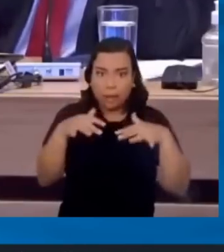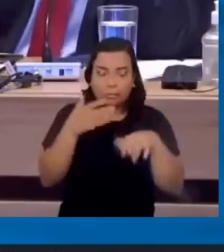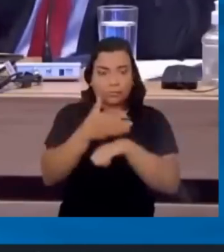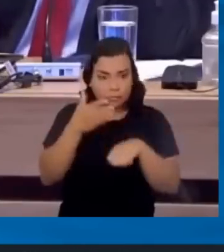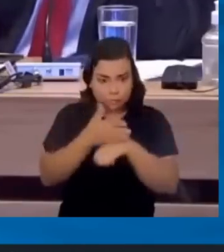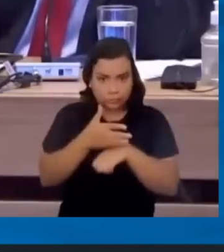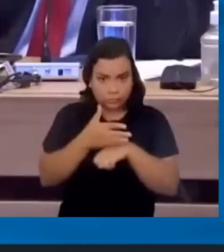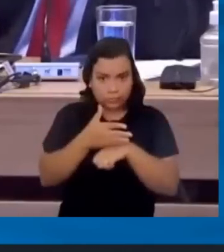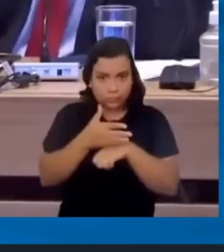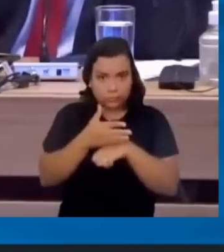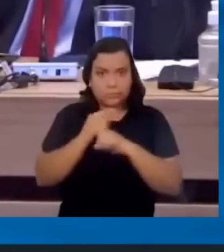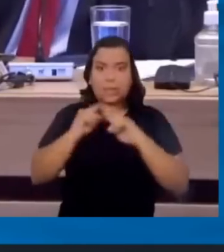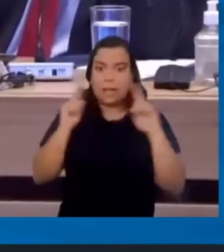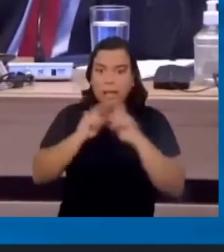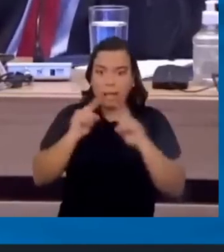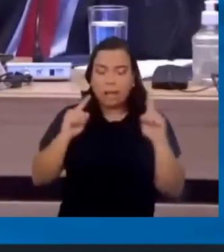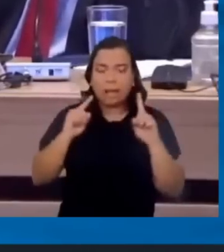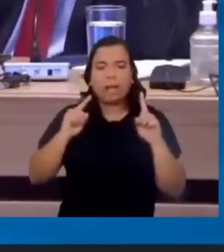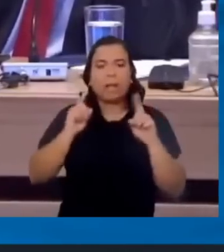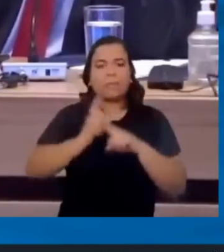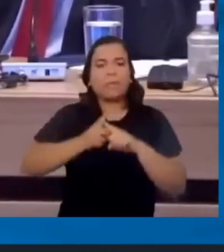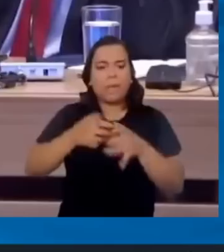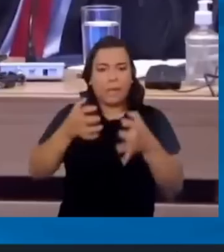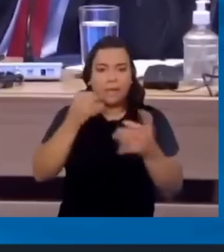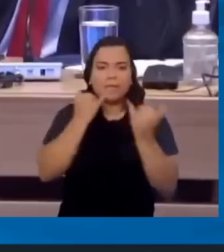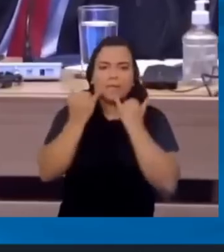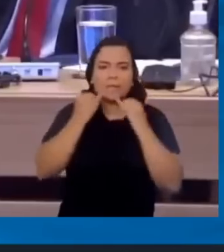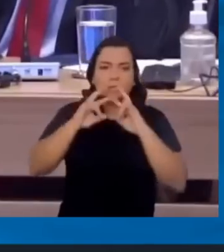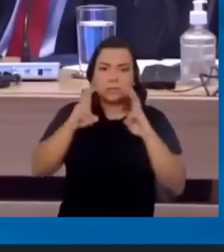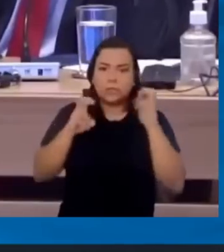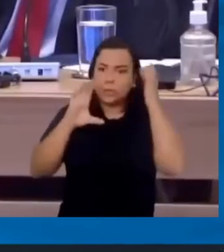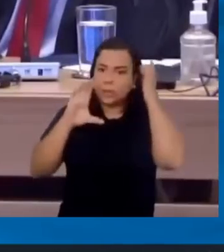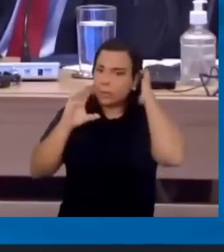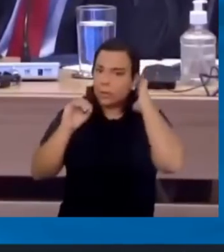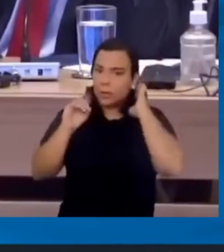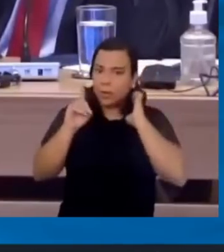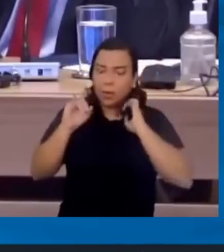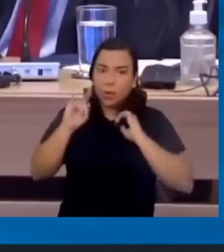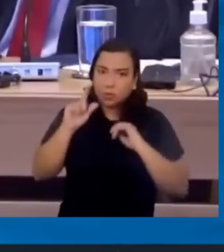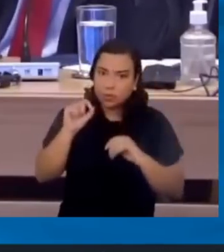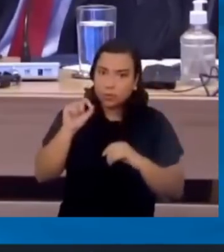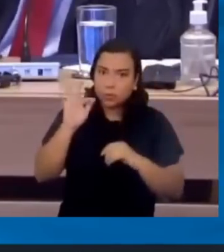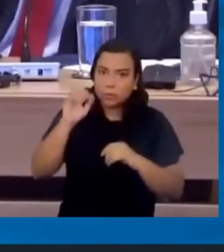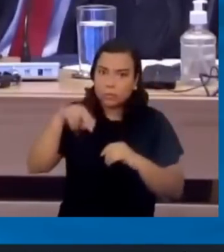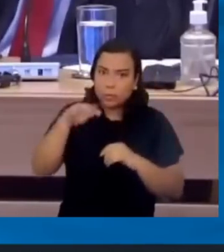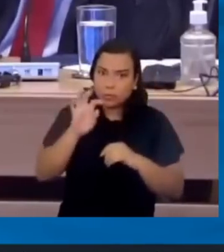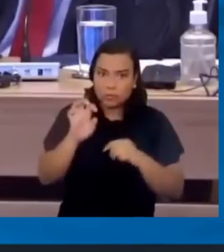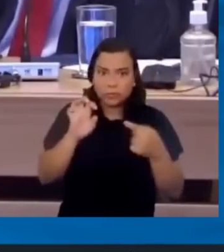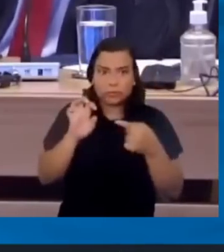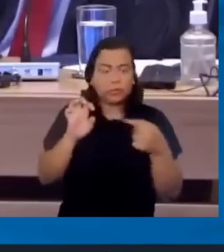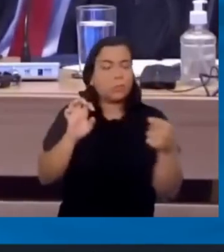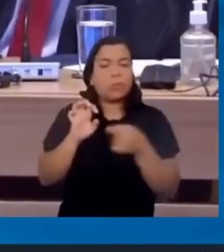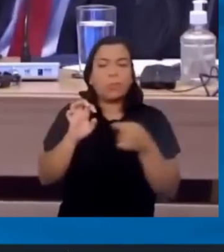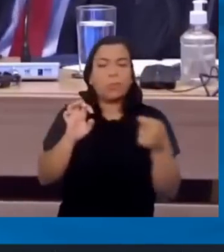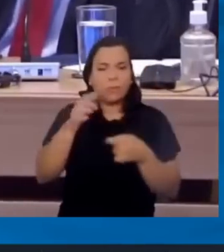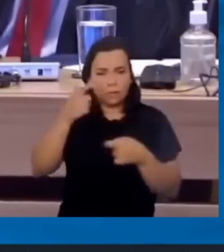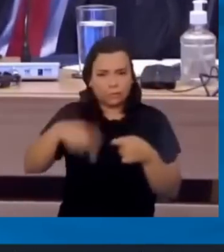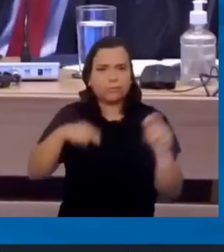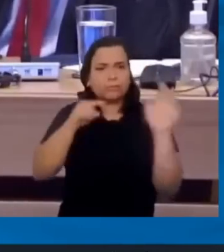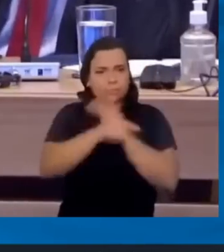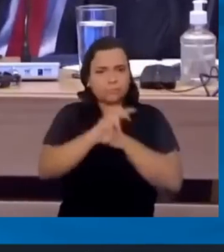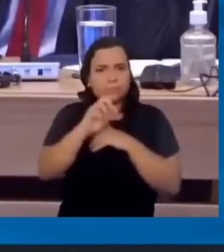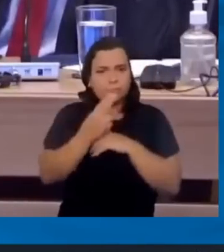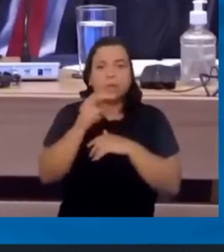Para protestar, porque queria informação sobre o código-fonte. Vou repetir a pergunta para o senhor. O que